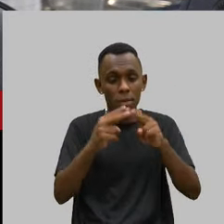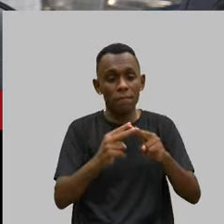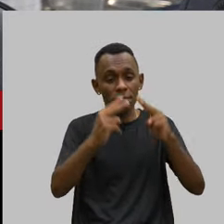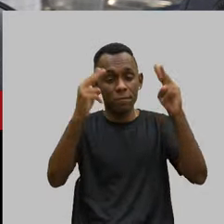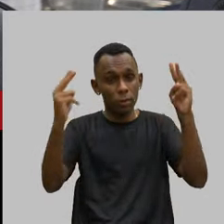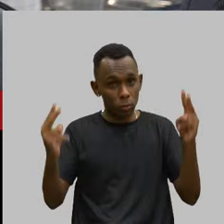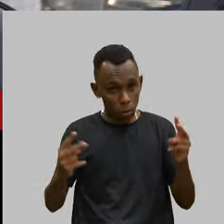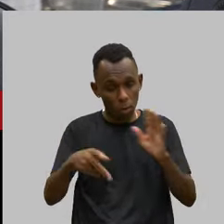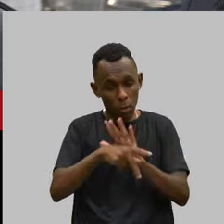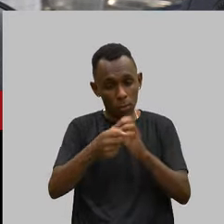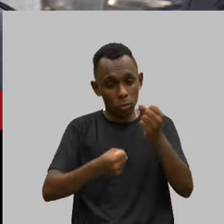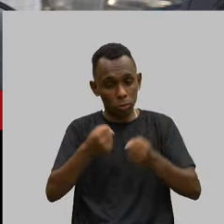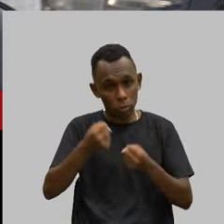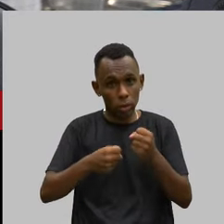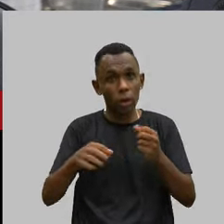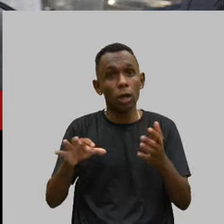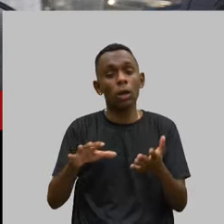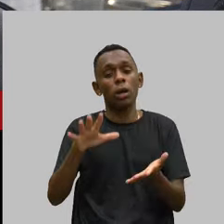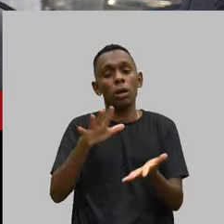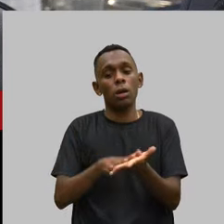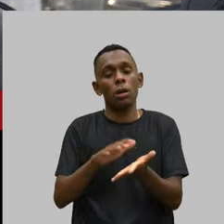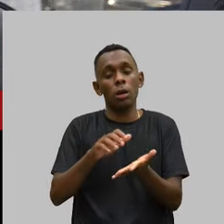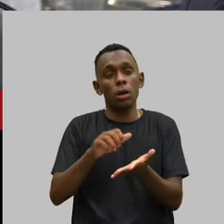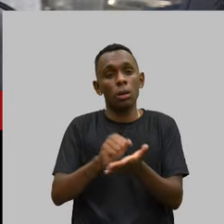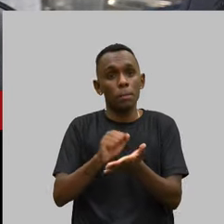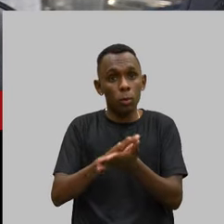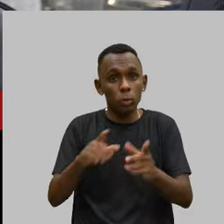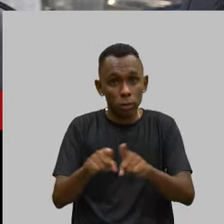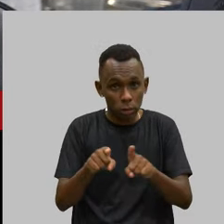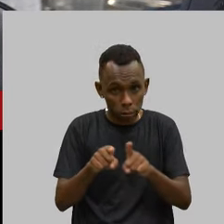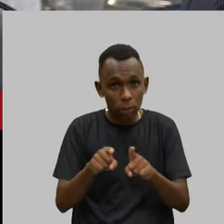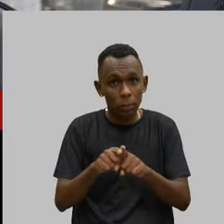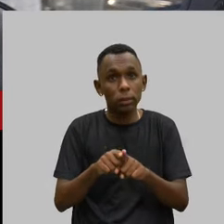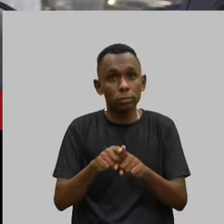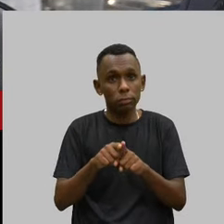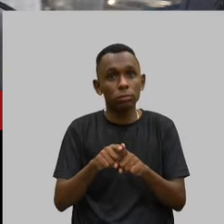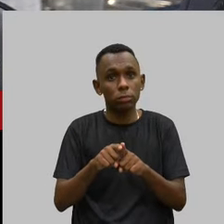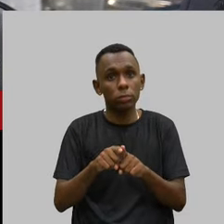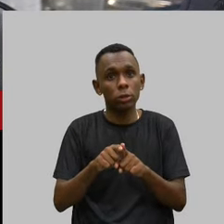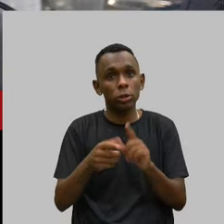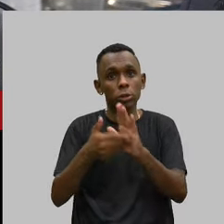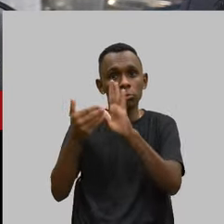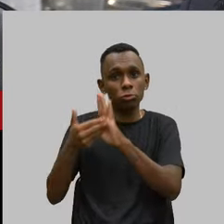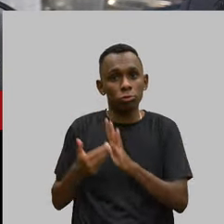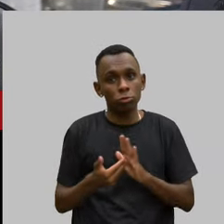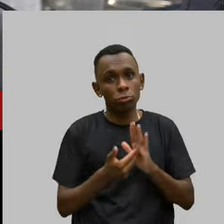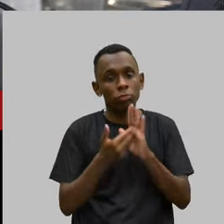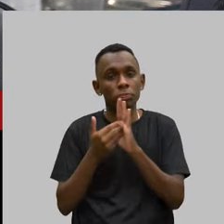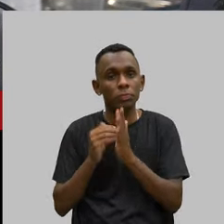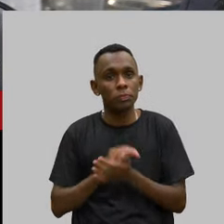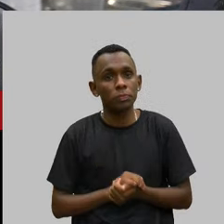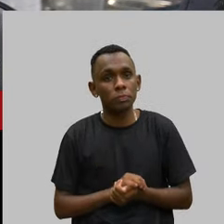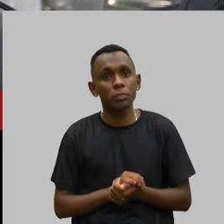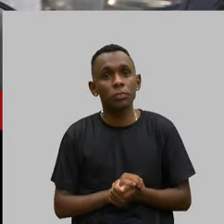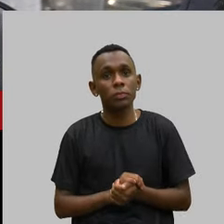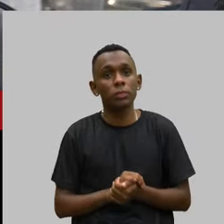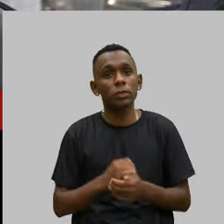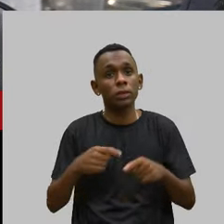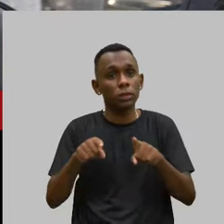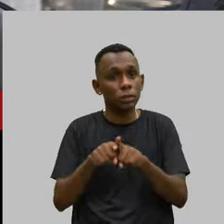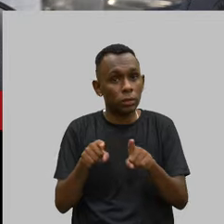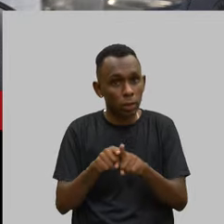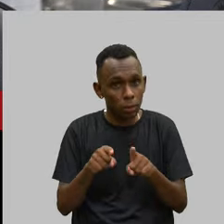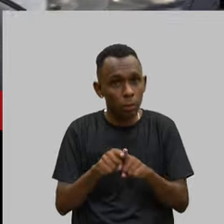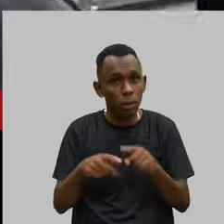a disponibilização das autuações de trânsito iniciando agora na região metropolitana para eliminar os erros de registro de multa e por fim a implantação do